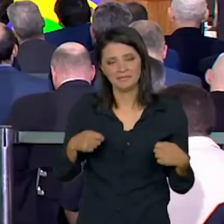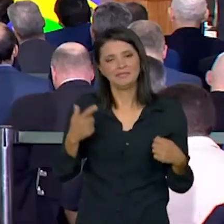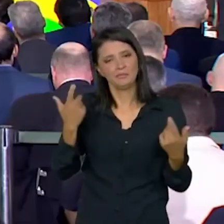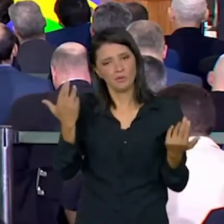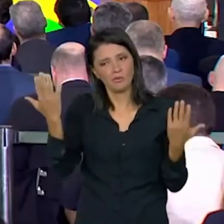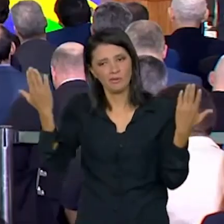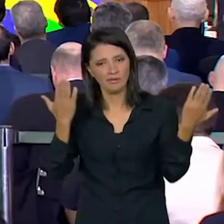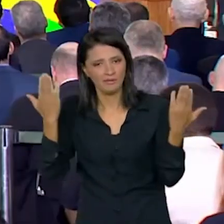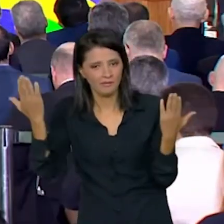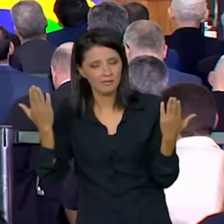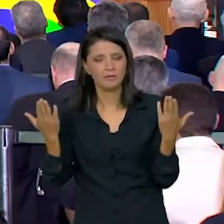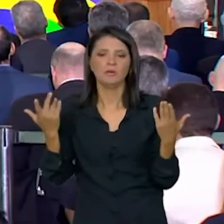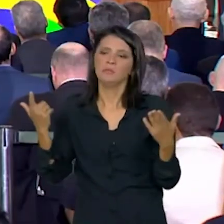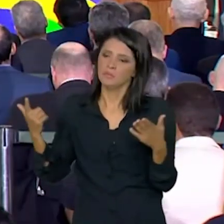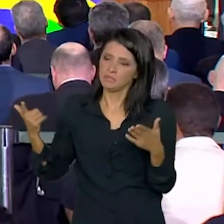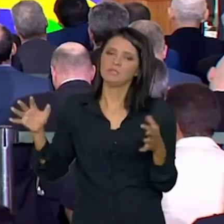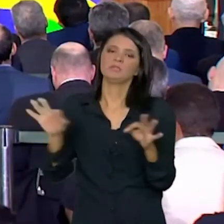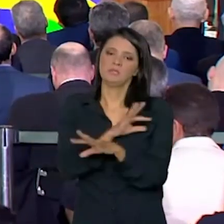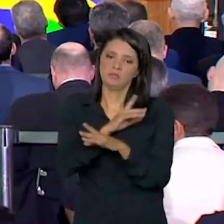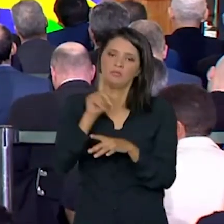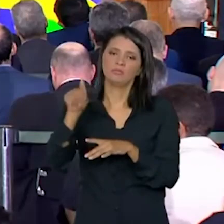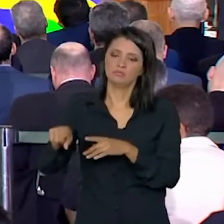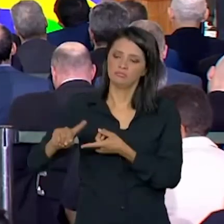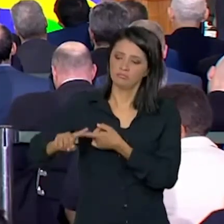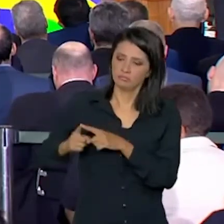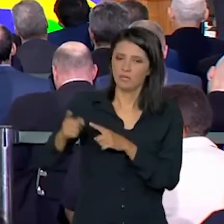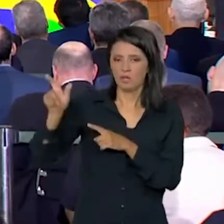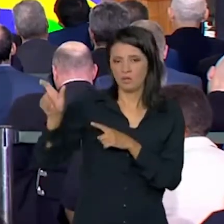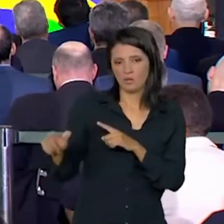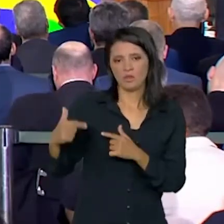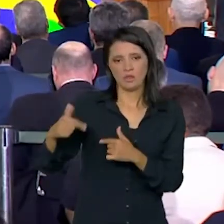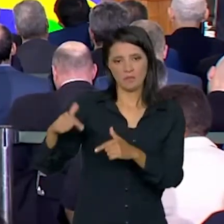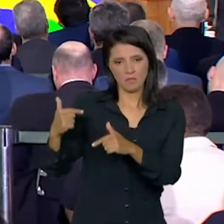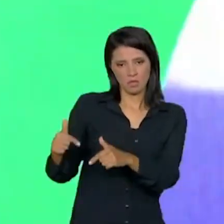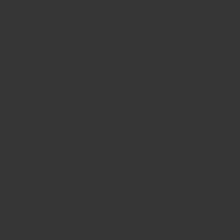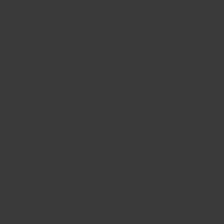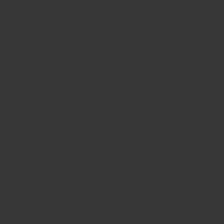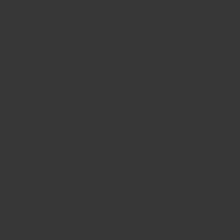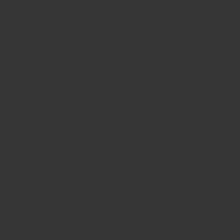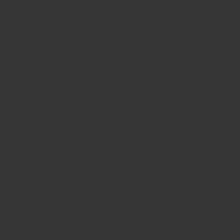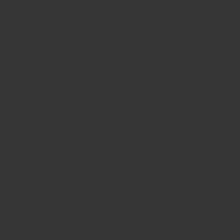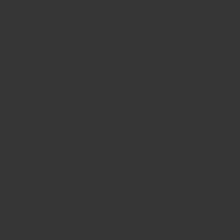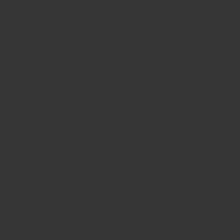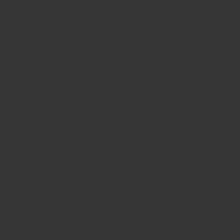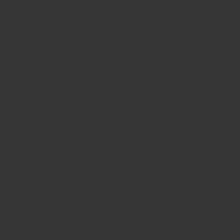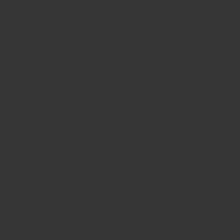no caso, né, dos trabalhadores de aplicativo de quatro rodas. Eu digo...